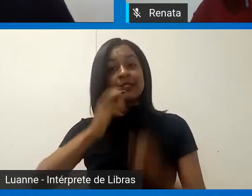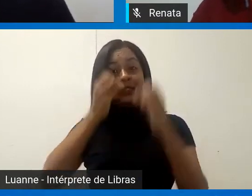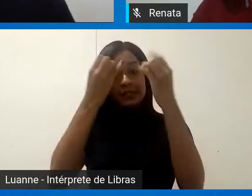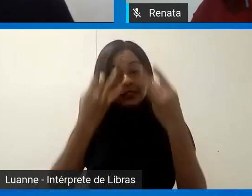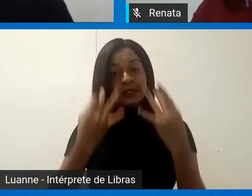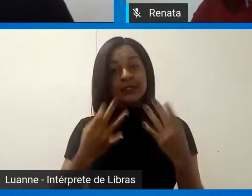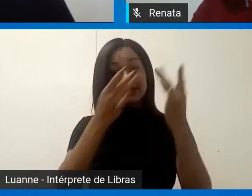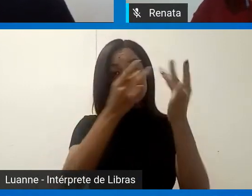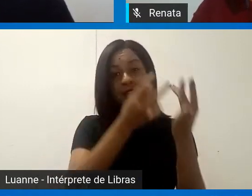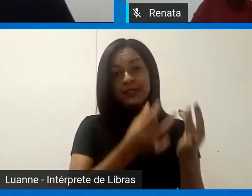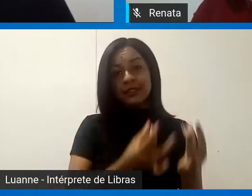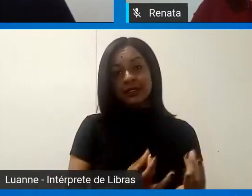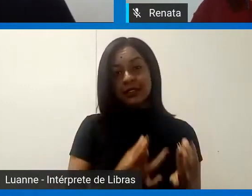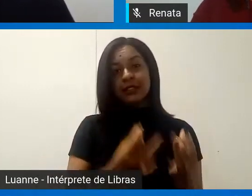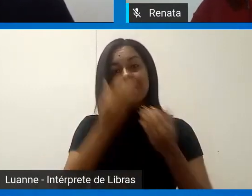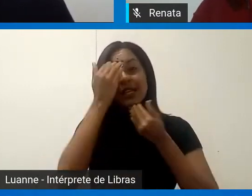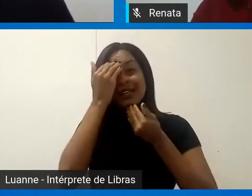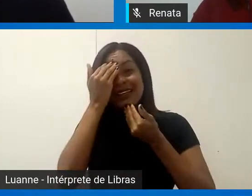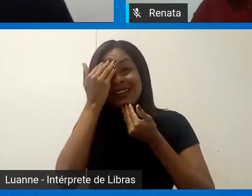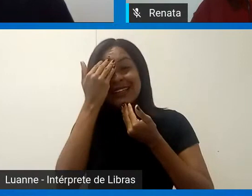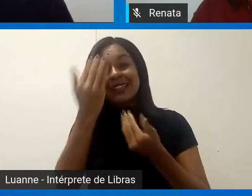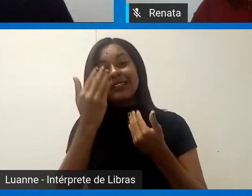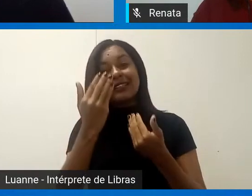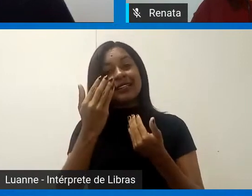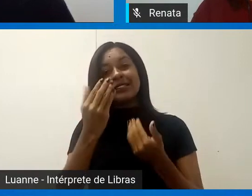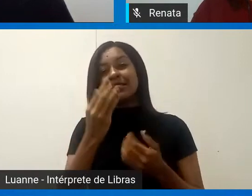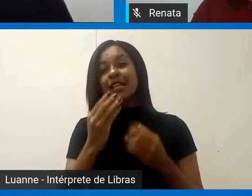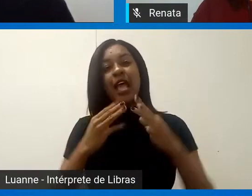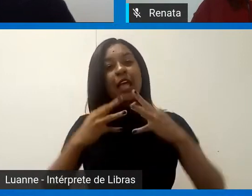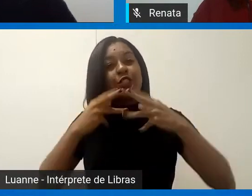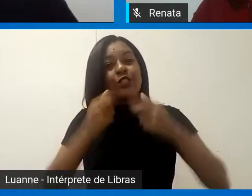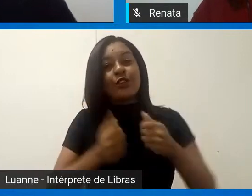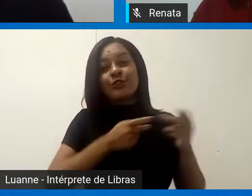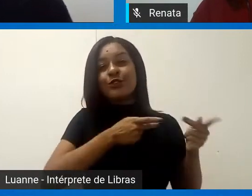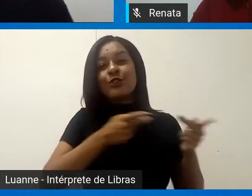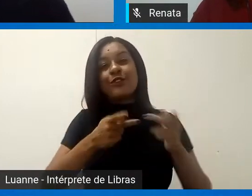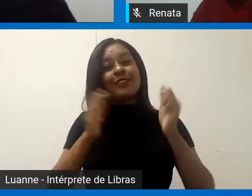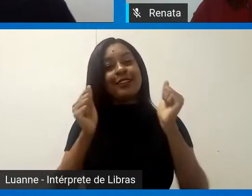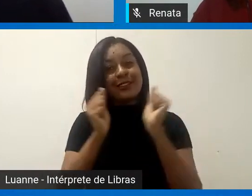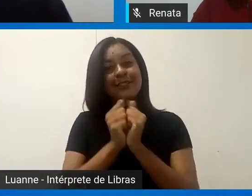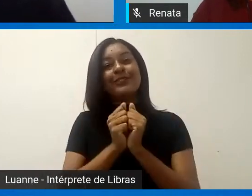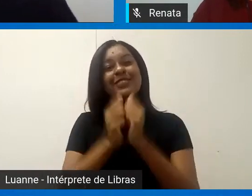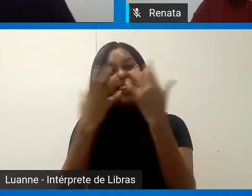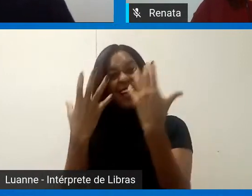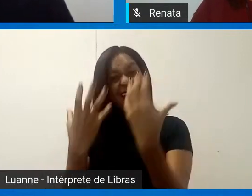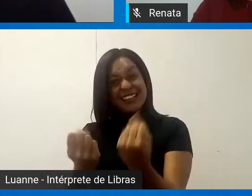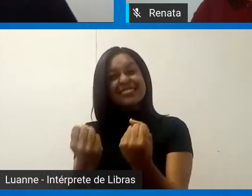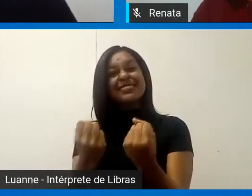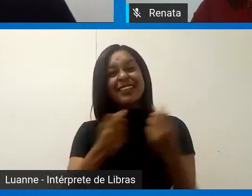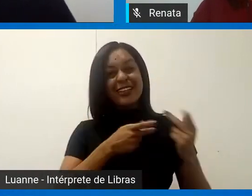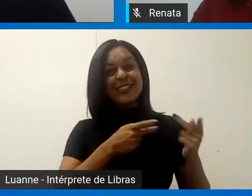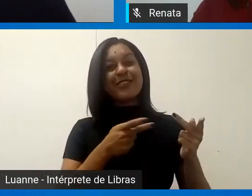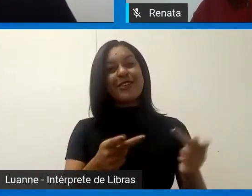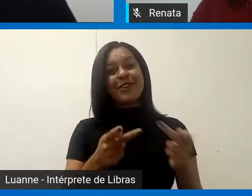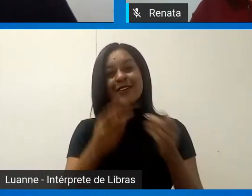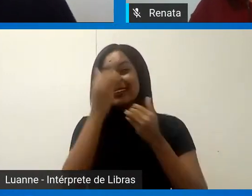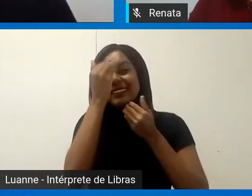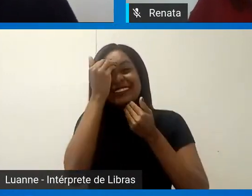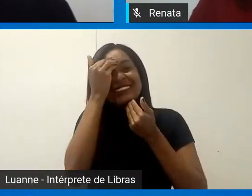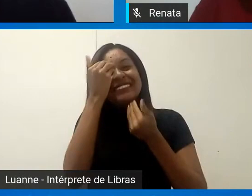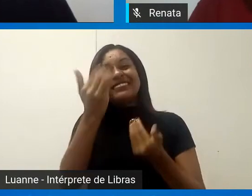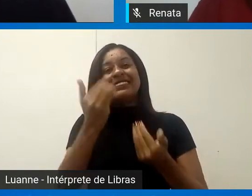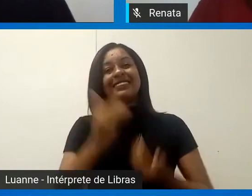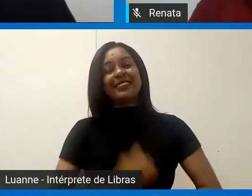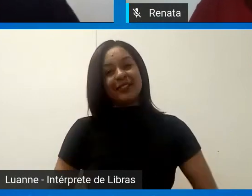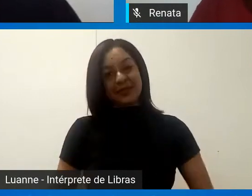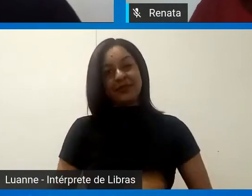nossos convidados de hoje por estarem aqui conosco por terem Aceito o convite como vocês viram pelo breve resumo do currículo só